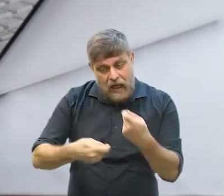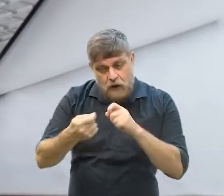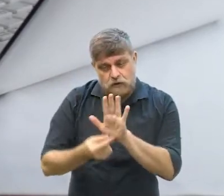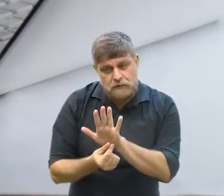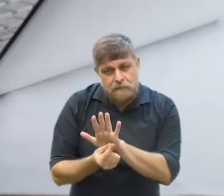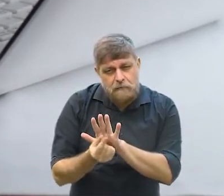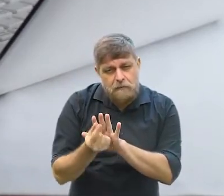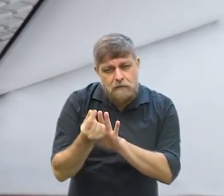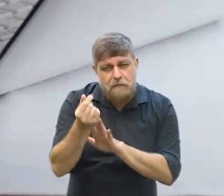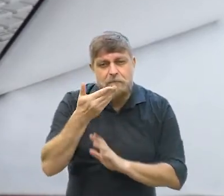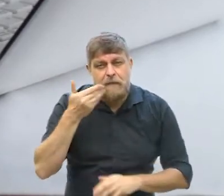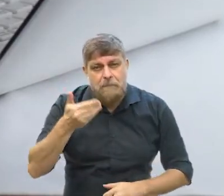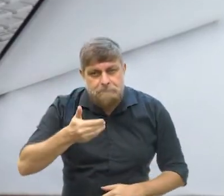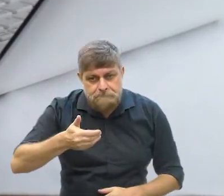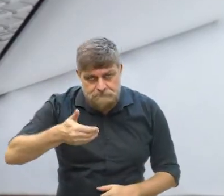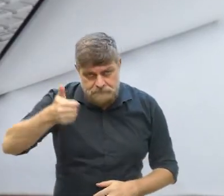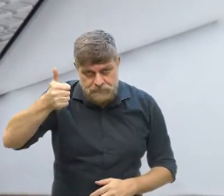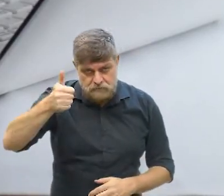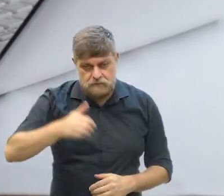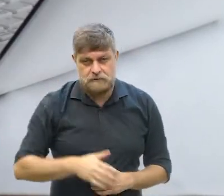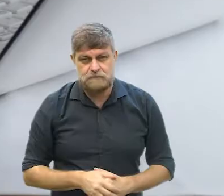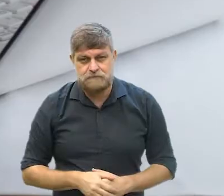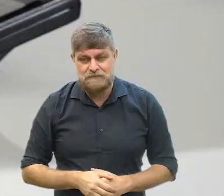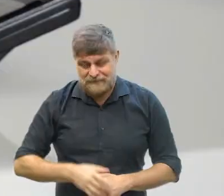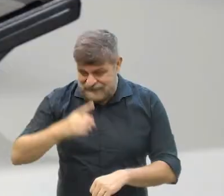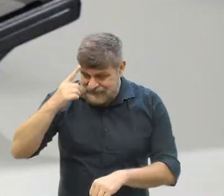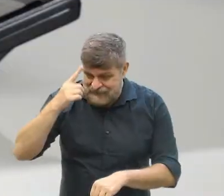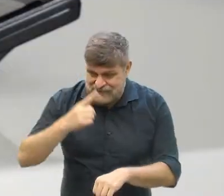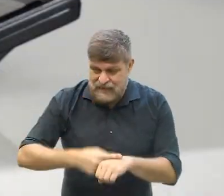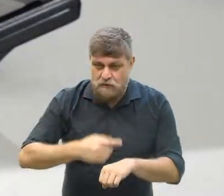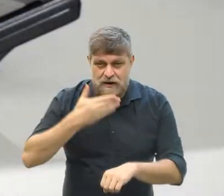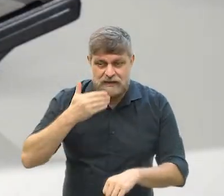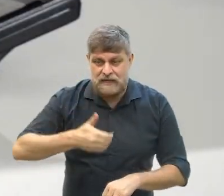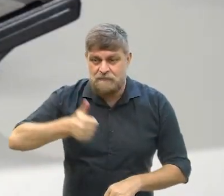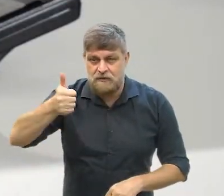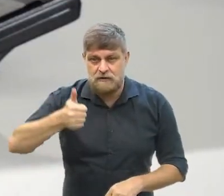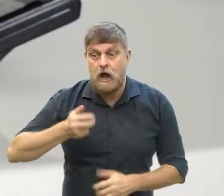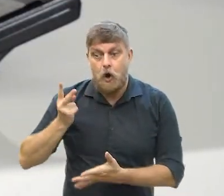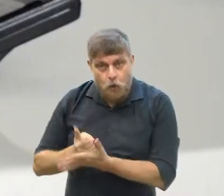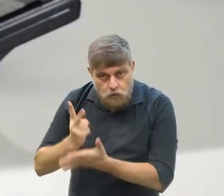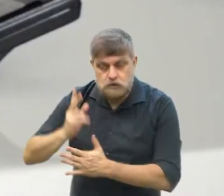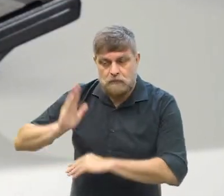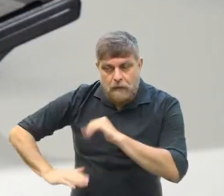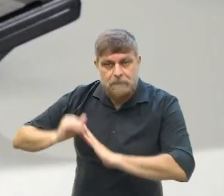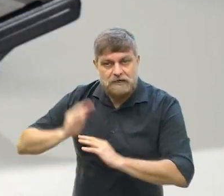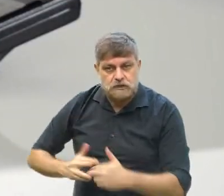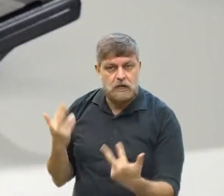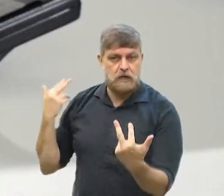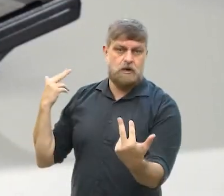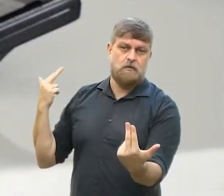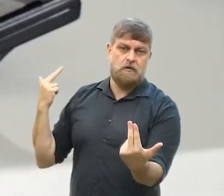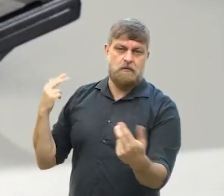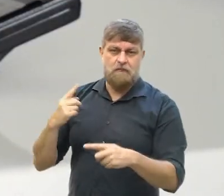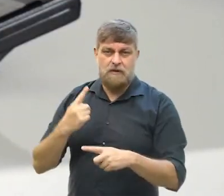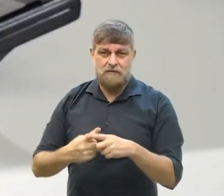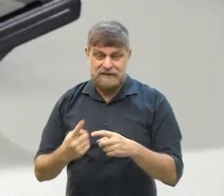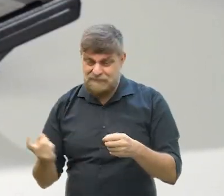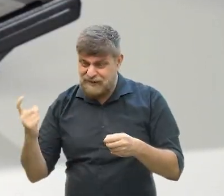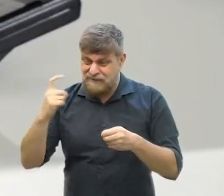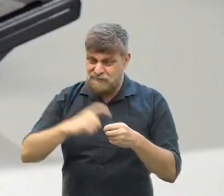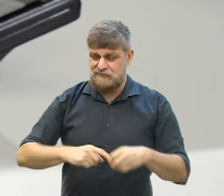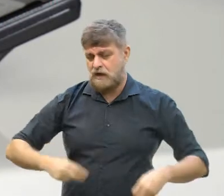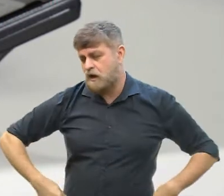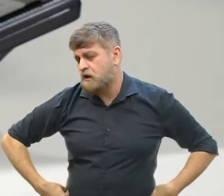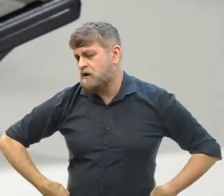Rubens, toda uma retomada, em retomando, não abandonar essa prática. Porque para voltar em